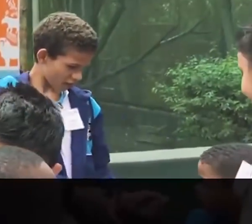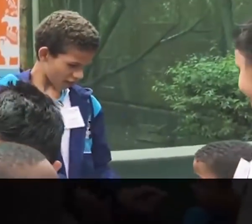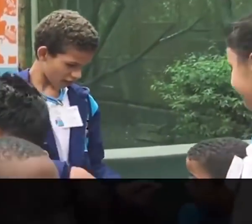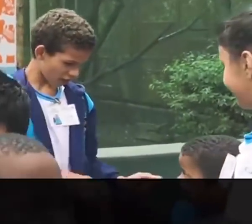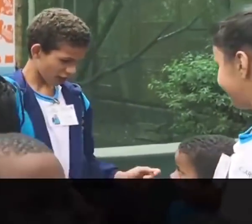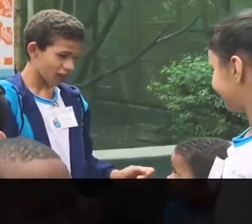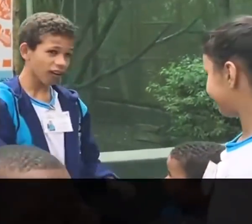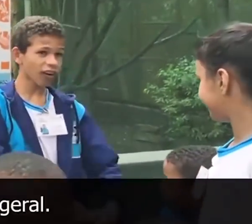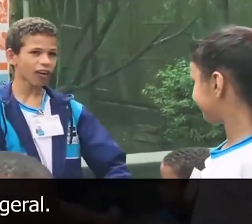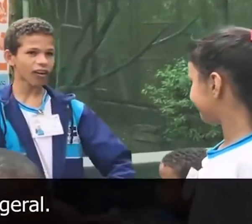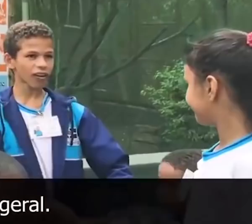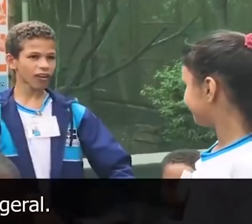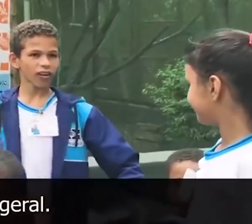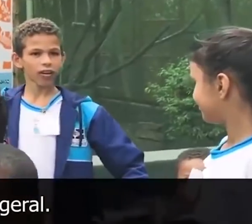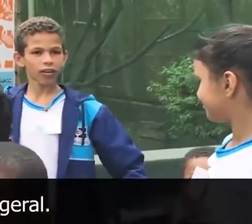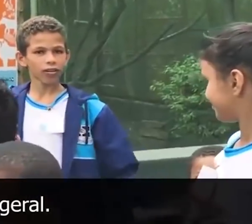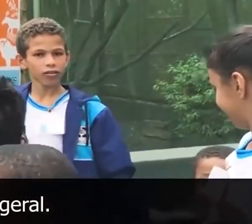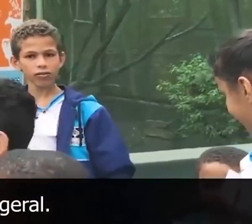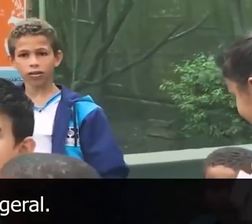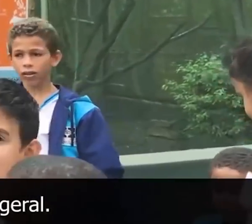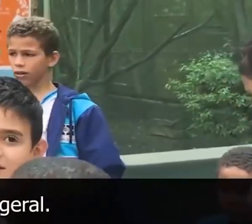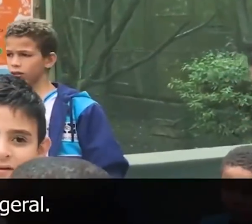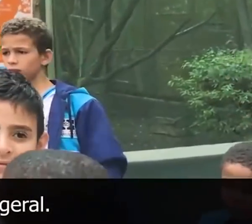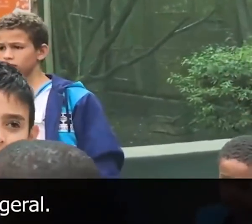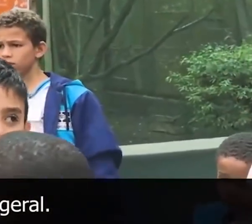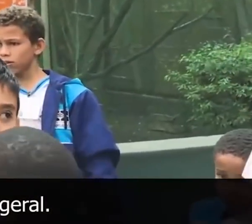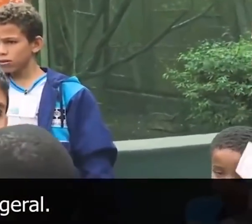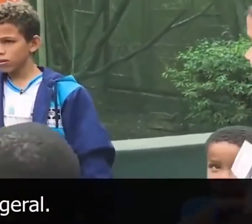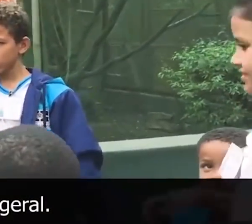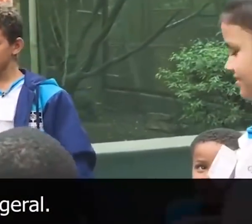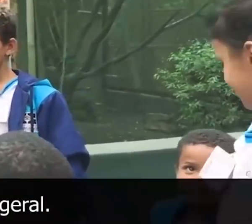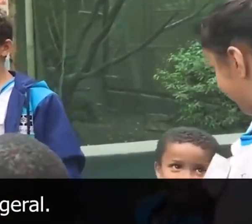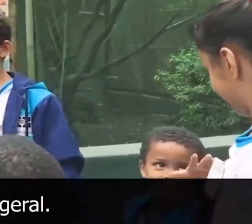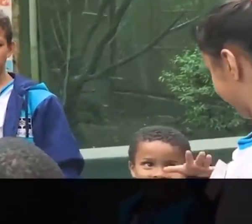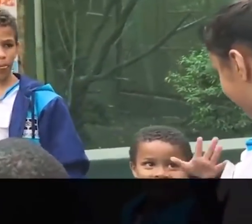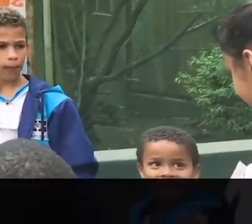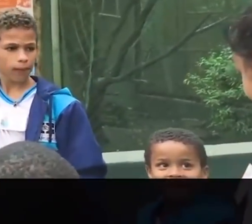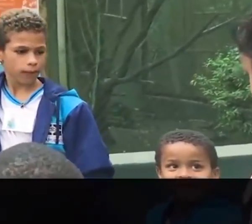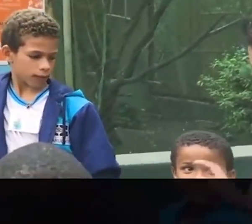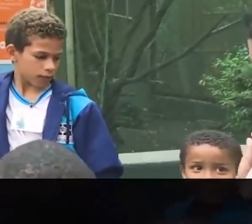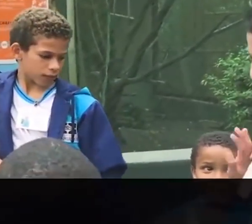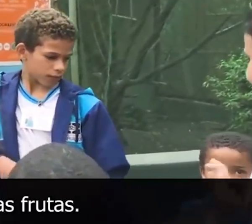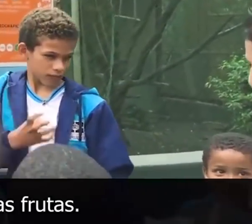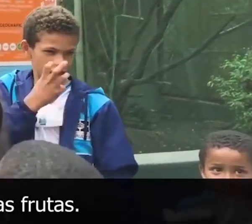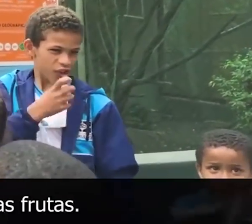mamão! Não! Eles comem frutas, frutas no geral.